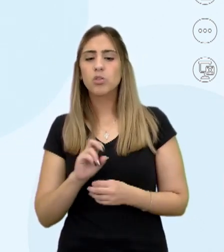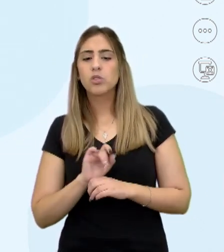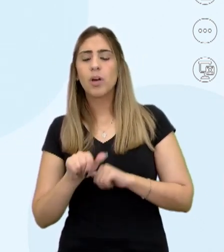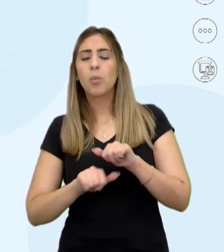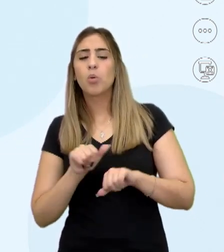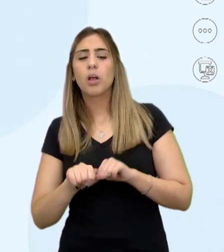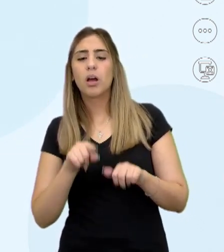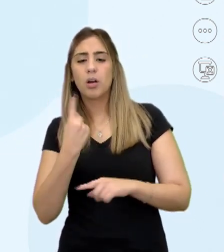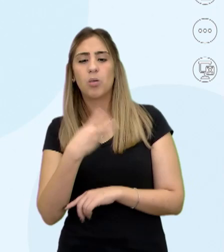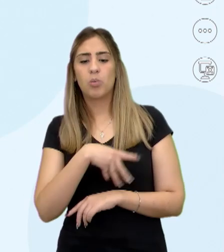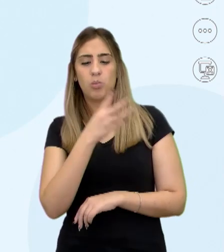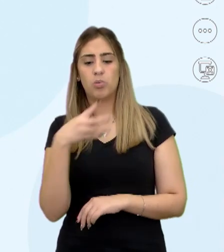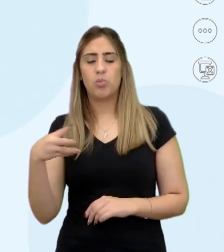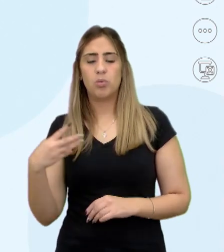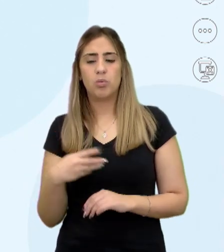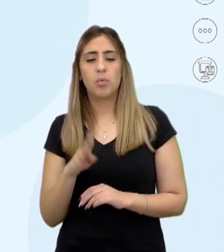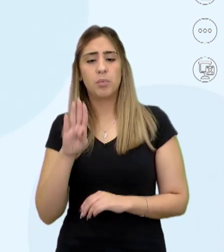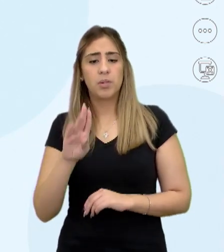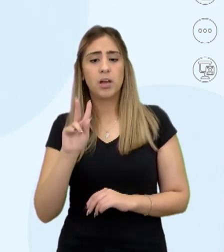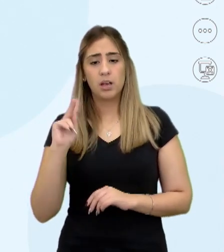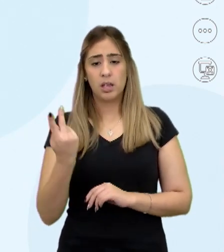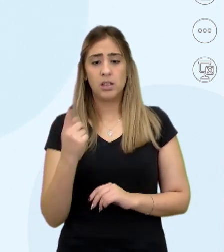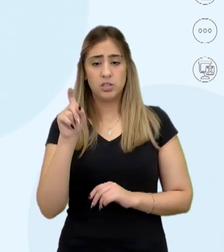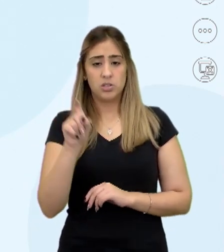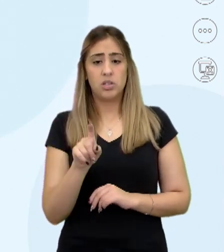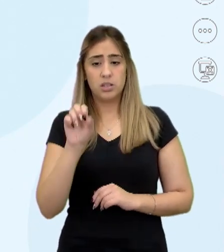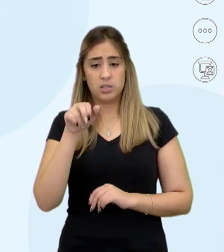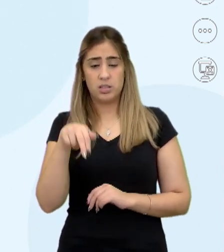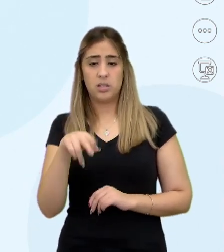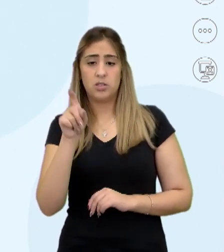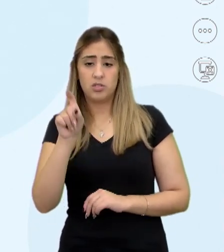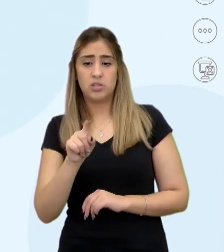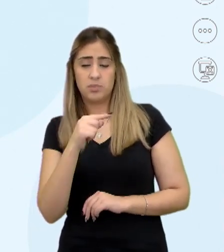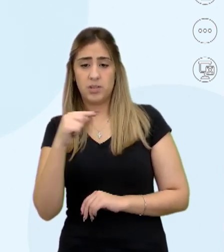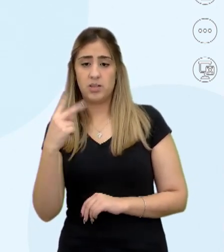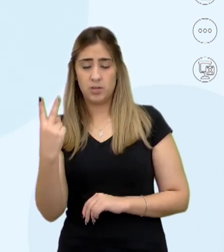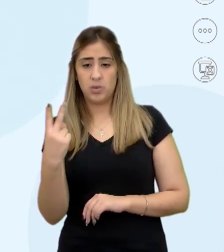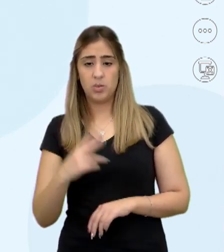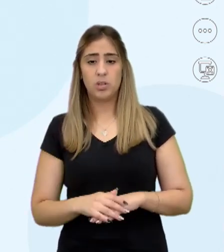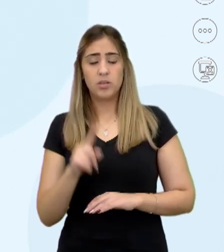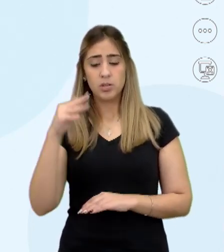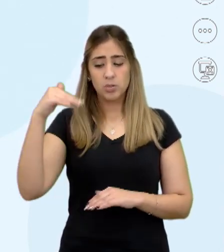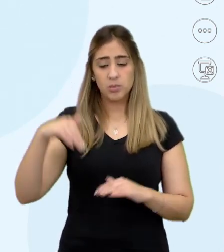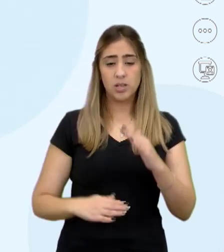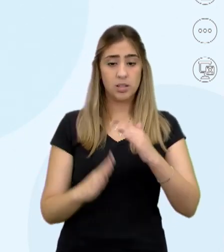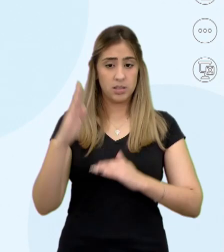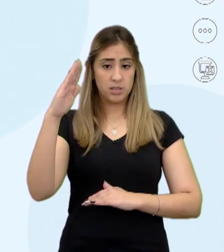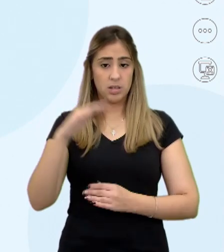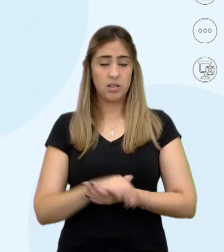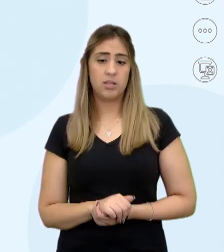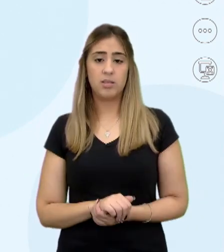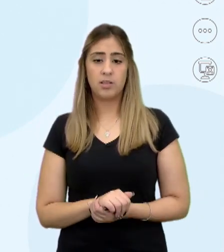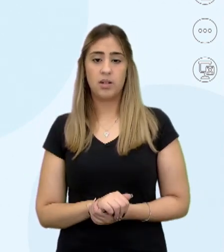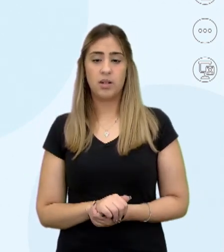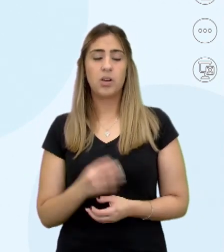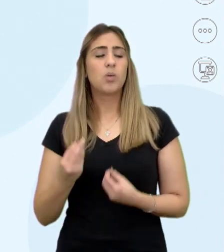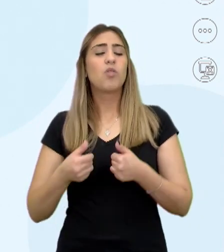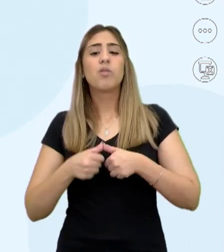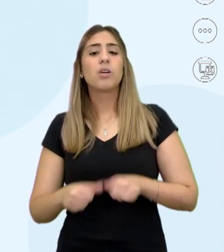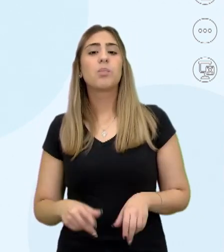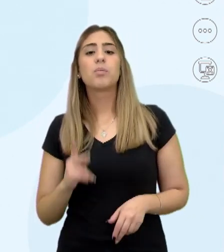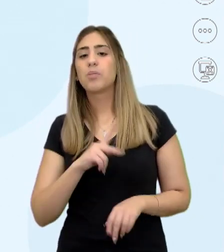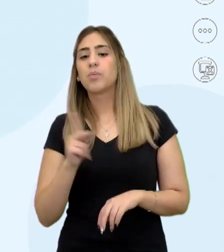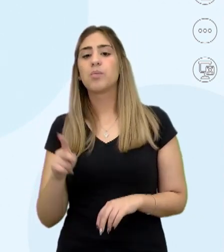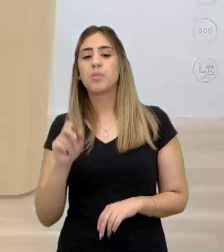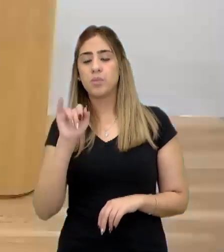deslocado? E no item B, h de x é seno de x menos 2. Ele vai subir, descer, se deslocar? Como que vai ficar?